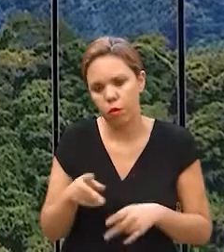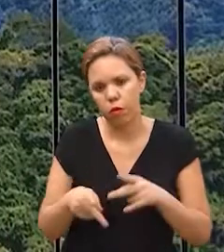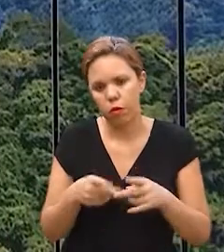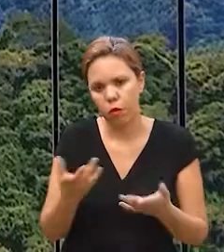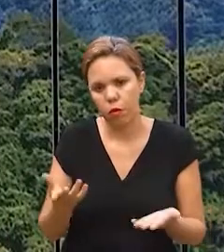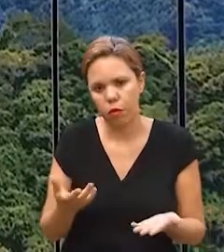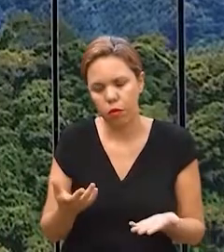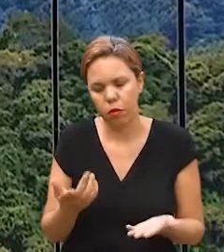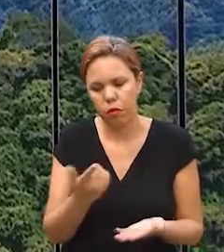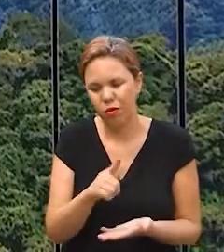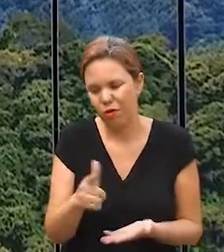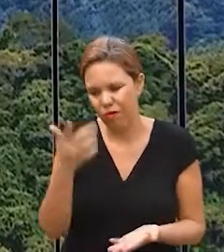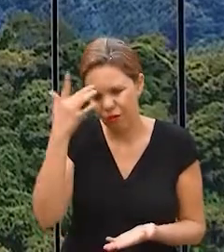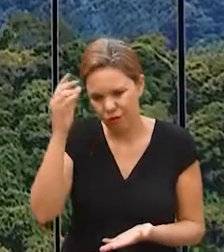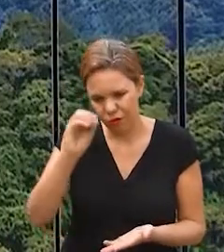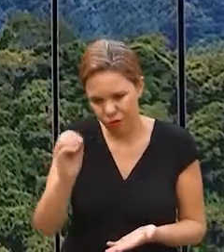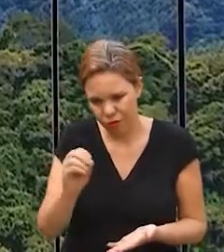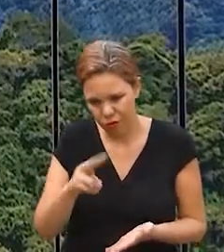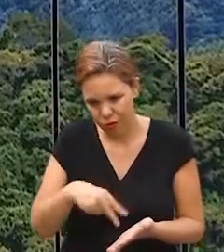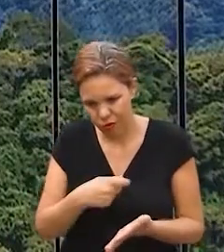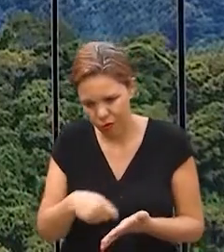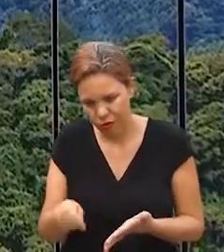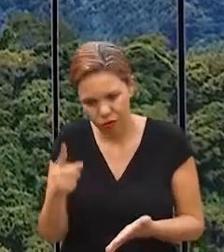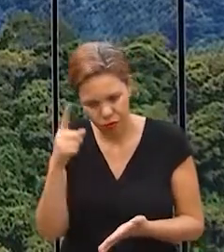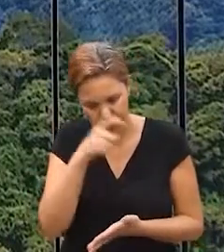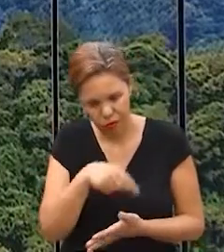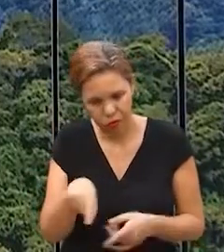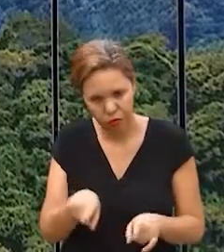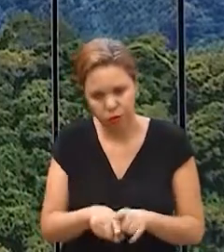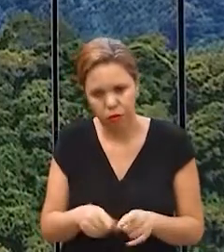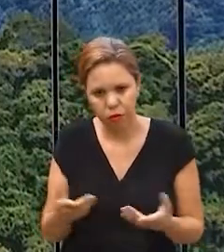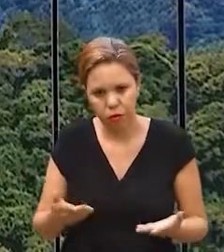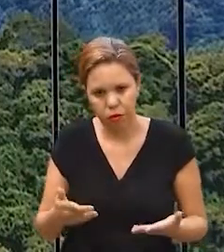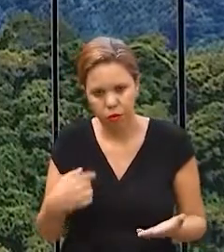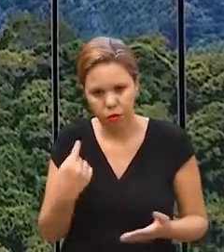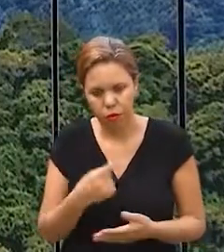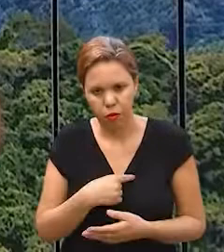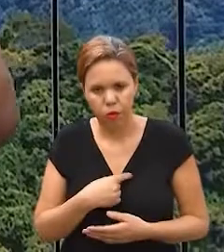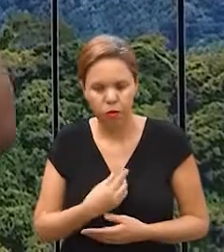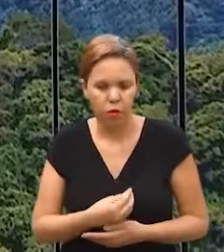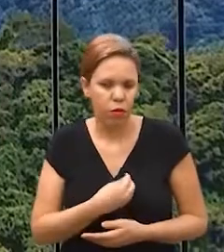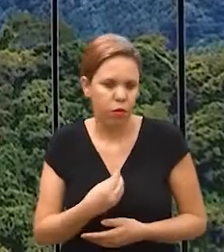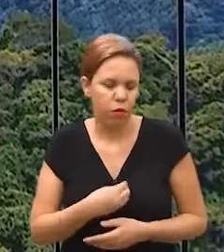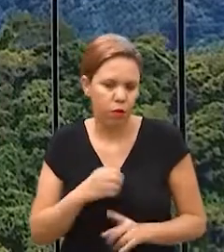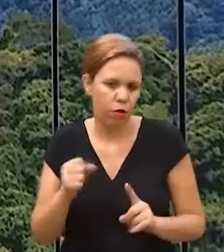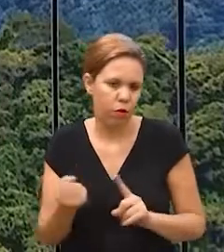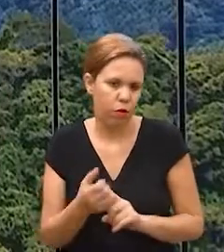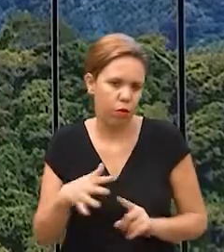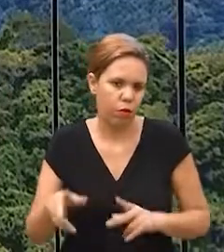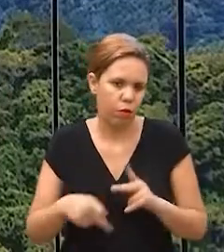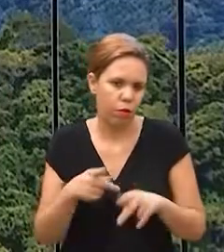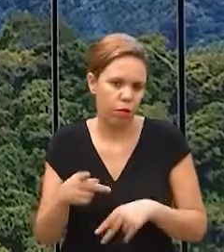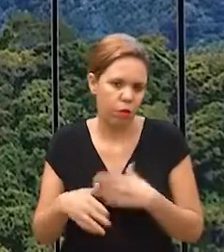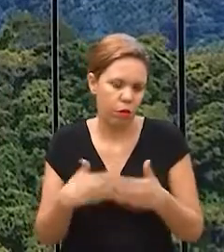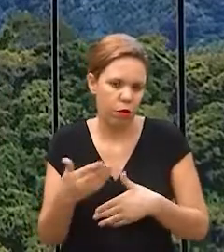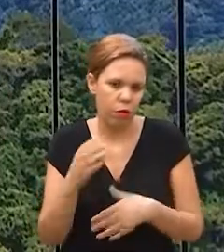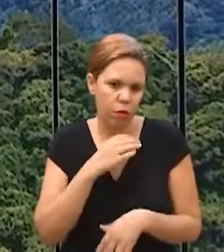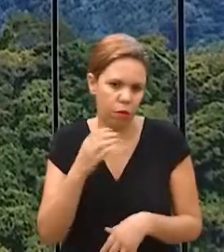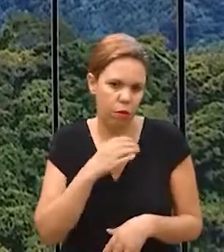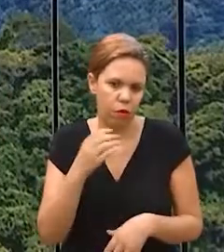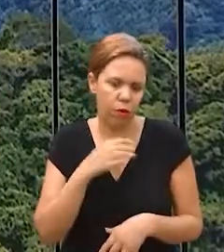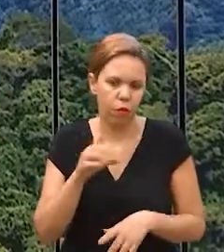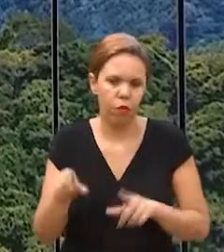analfabeta, muitas vezes é difícil, porque hoje nós estamos numa sociedade onde é muita correria, muitas